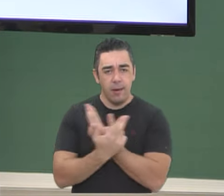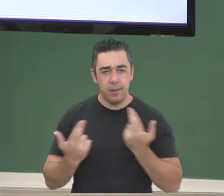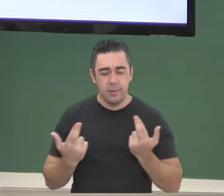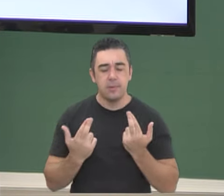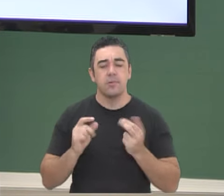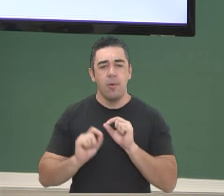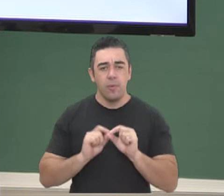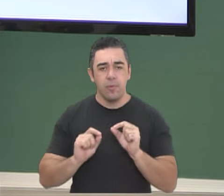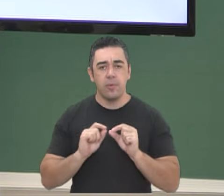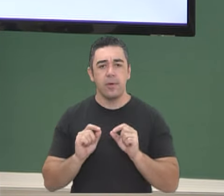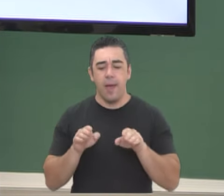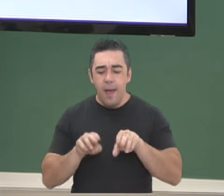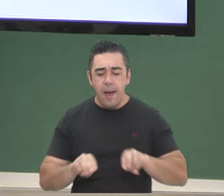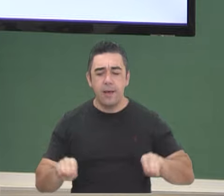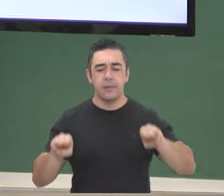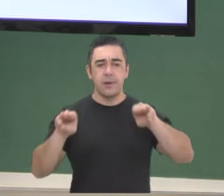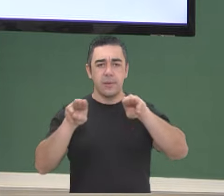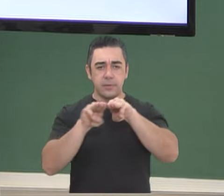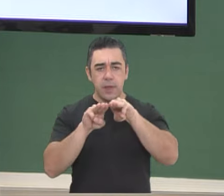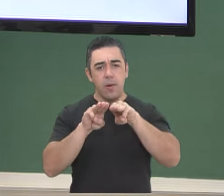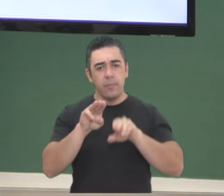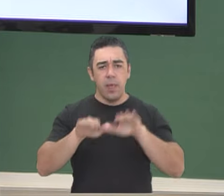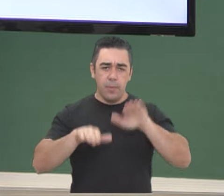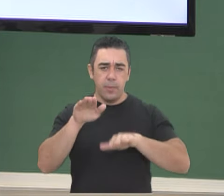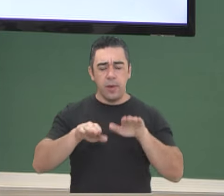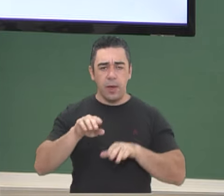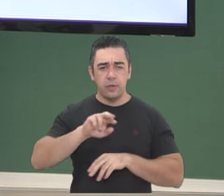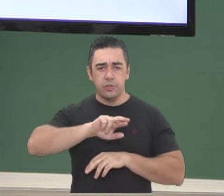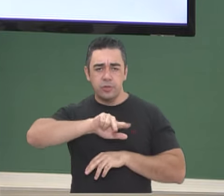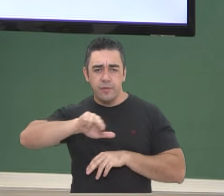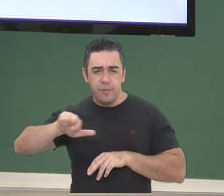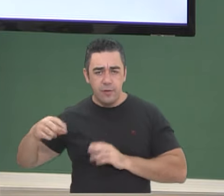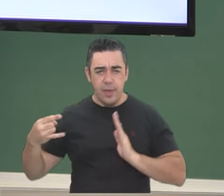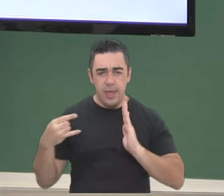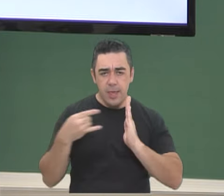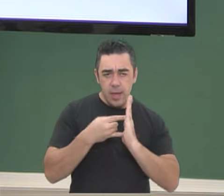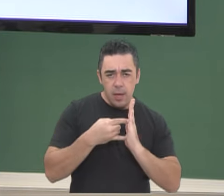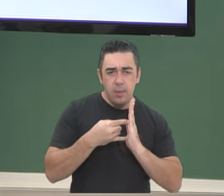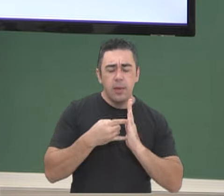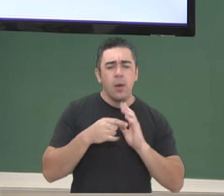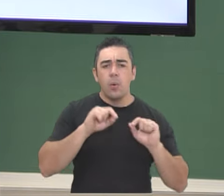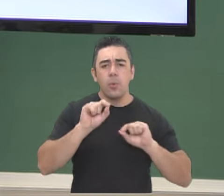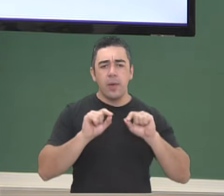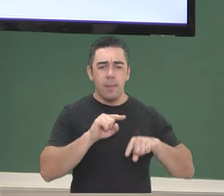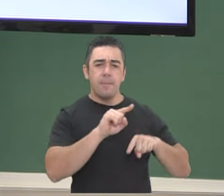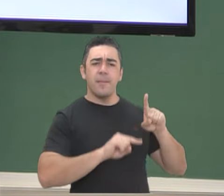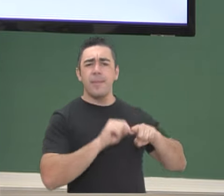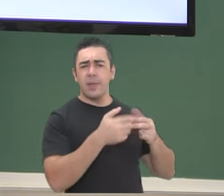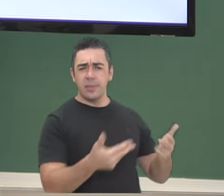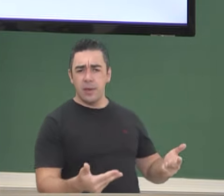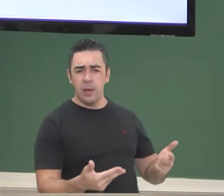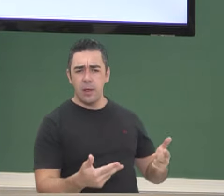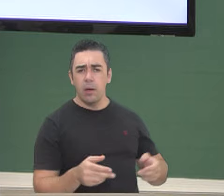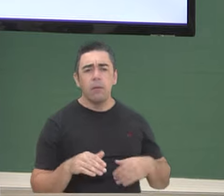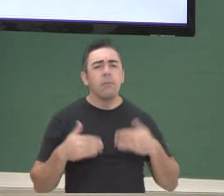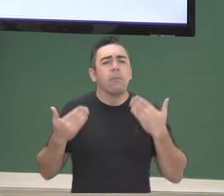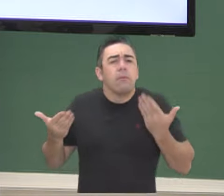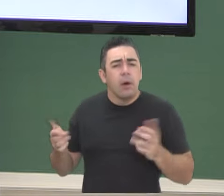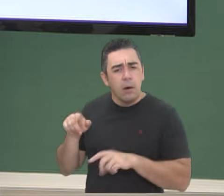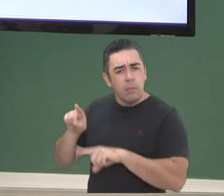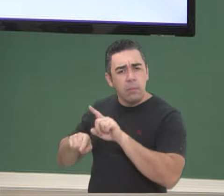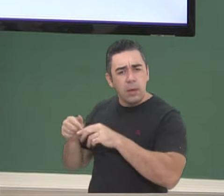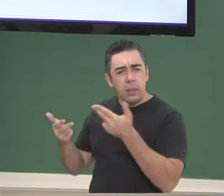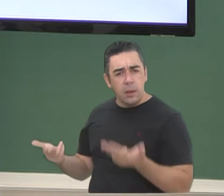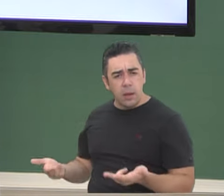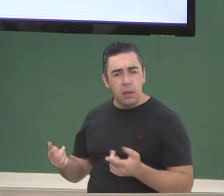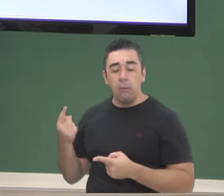atração de certos irmãs por certos materiais mas que materiais são esses afinal e o porquê